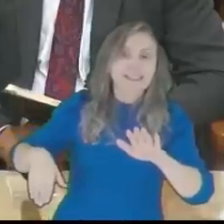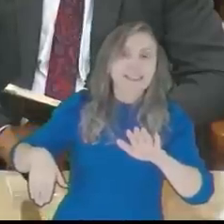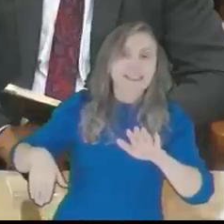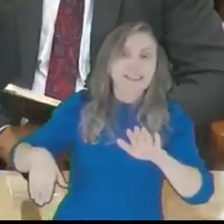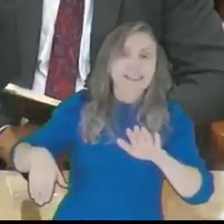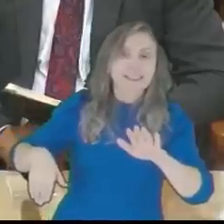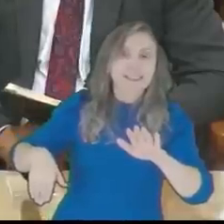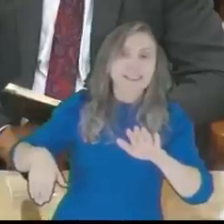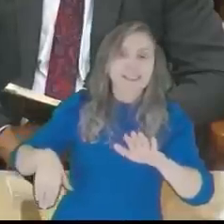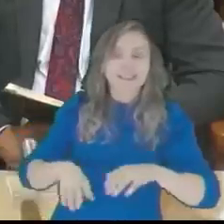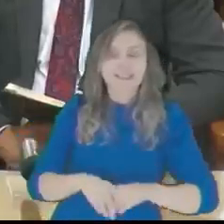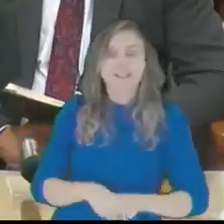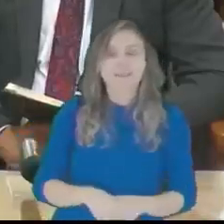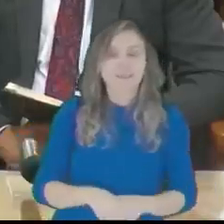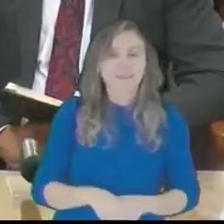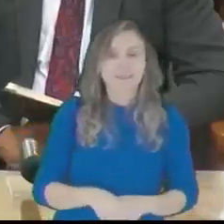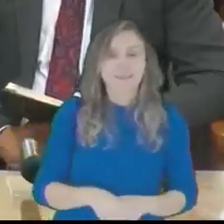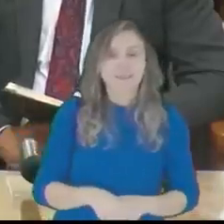como a...